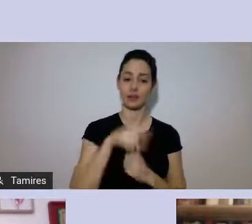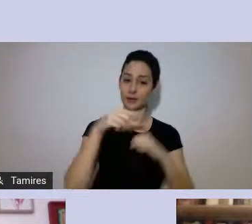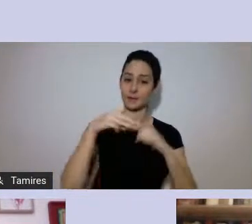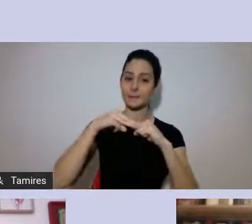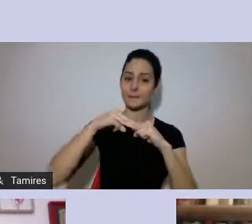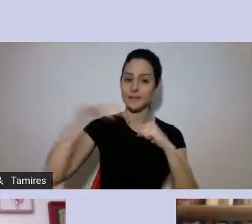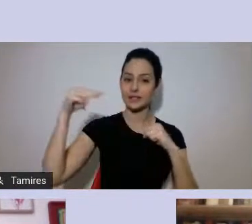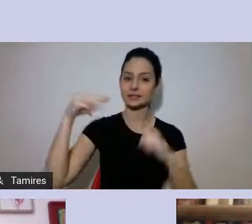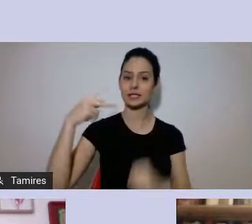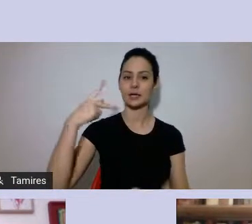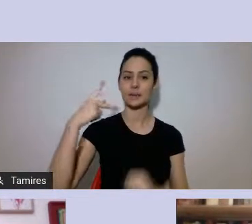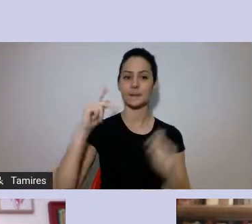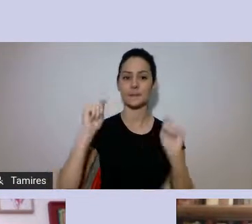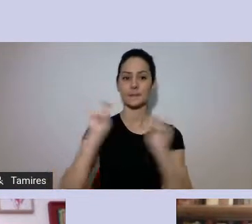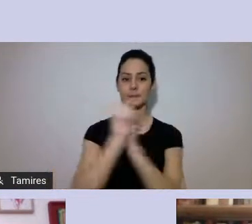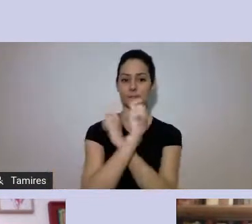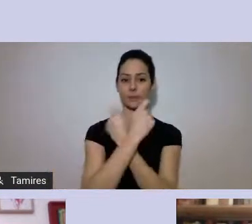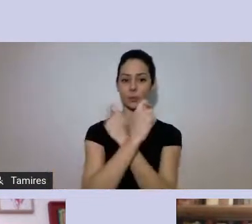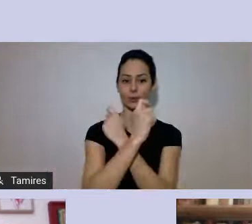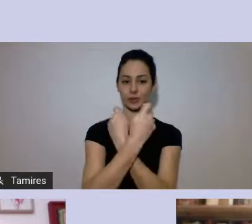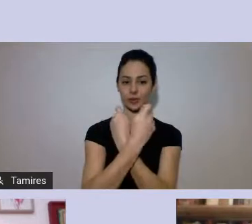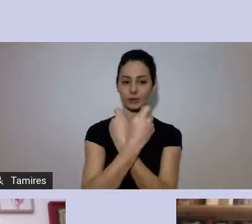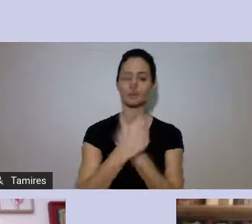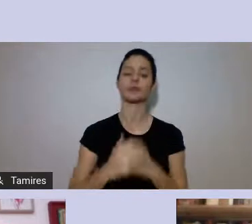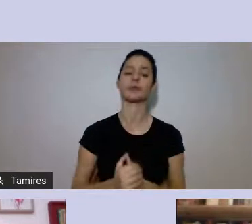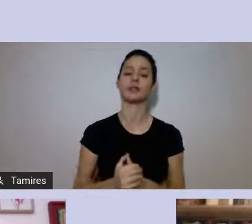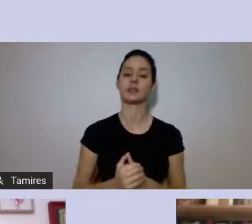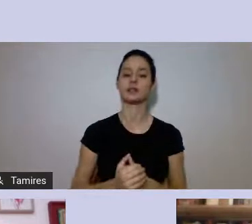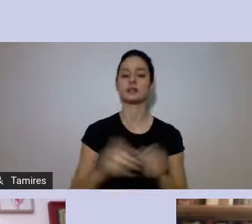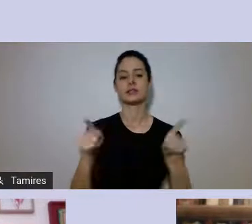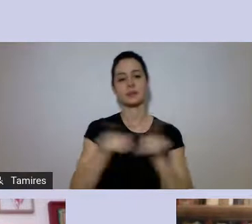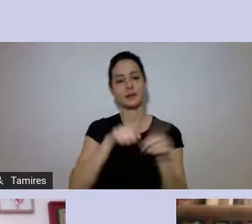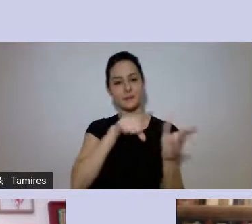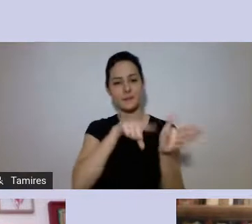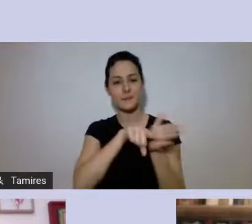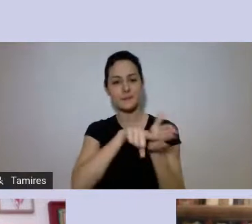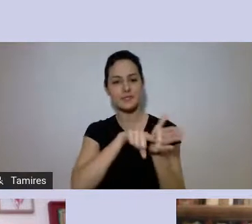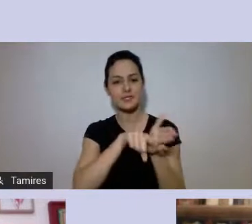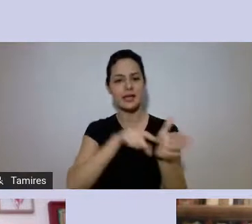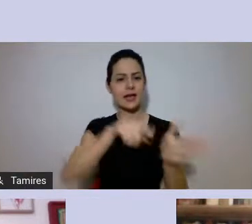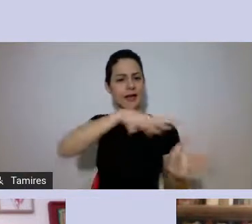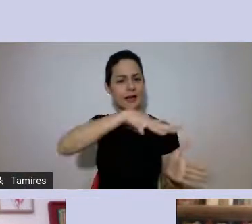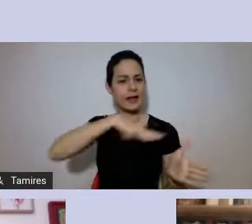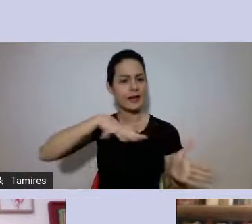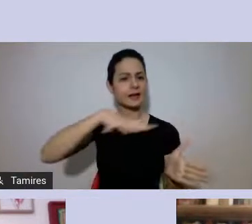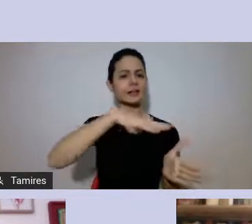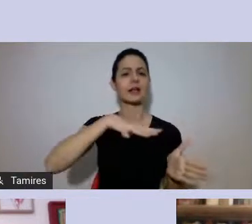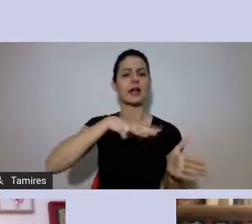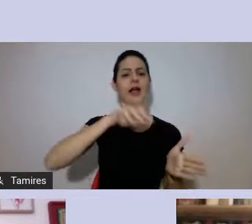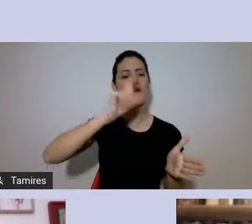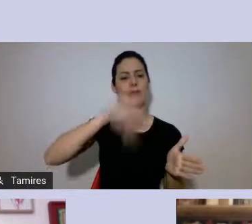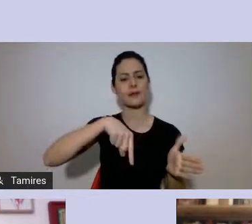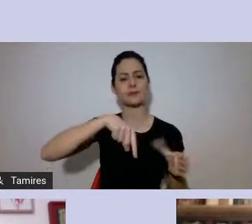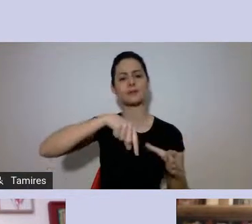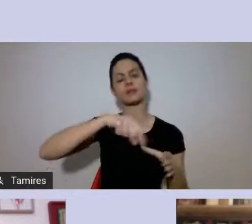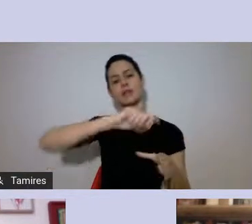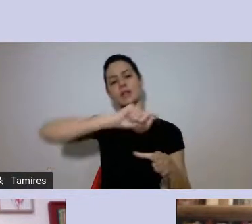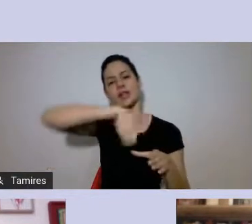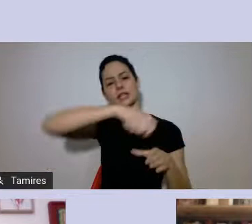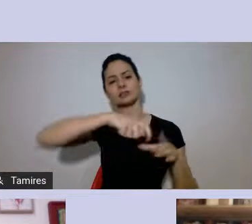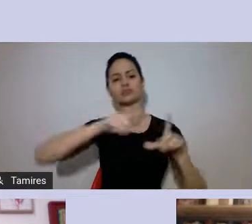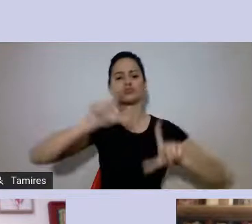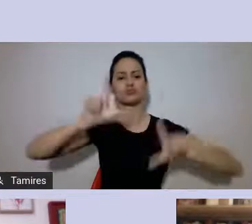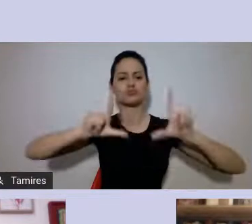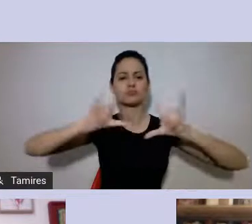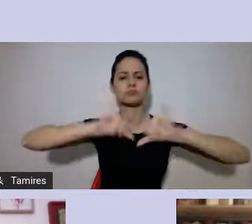pela PUC de Minas, e a sua pesquisa foi na área de gastromídia, tá?